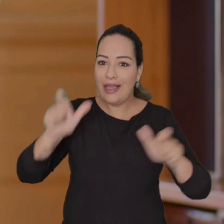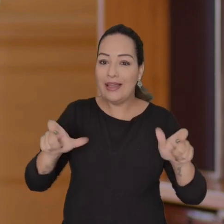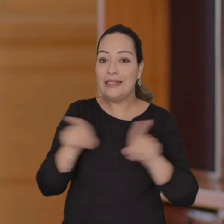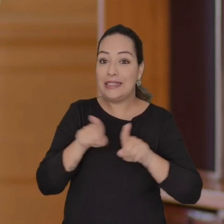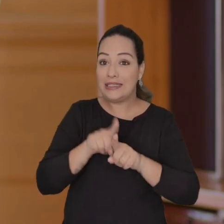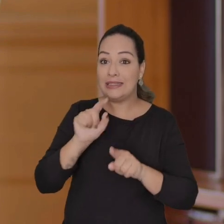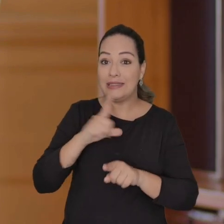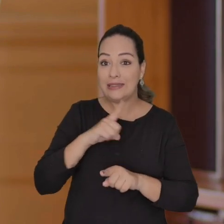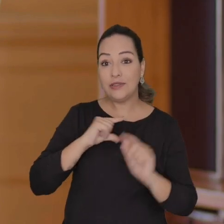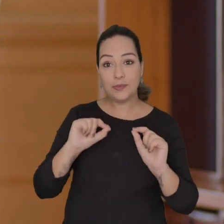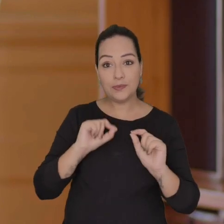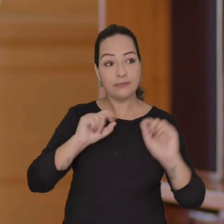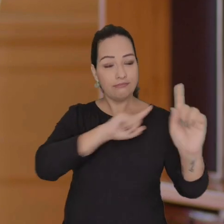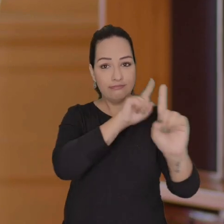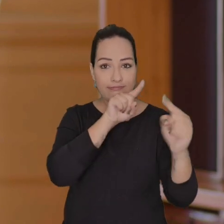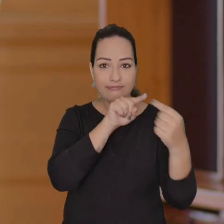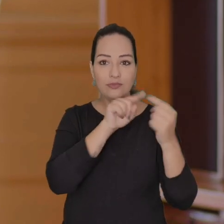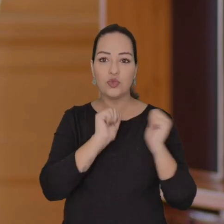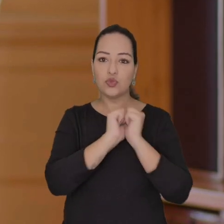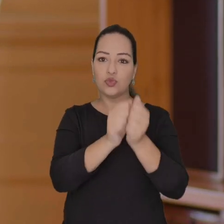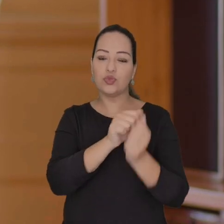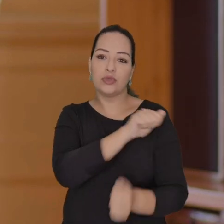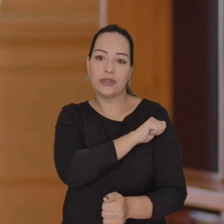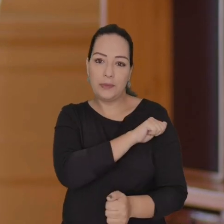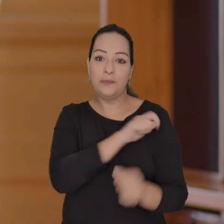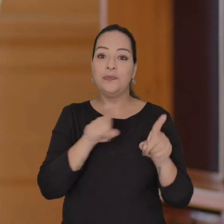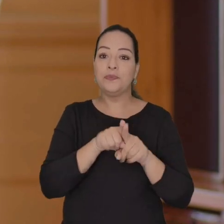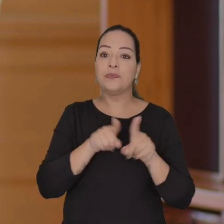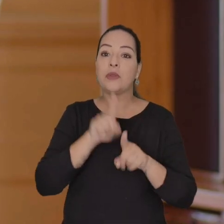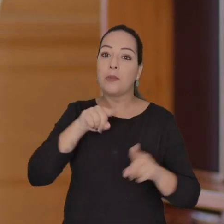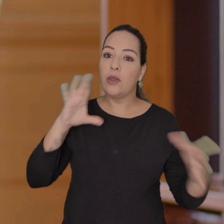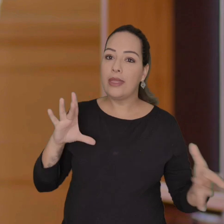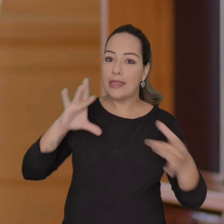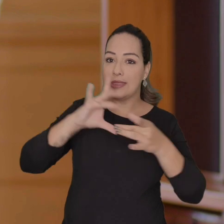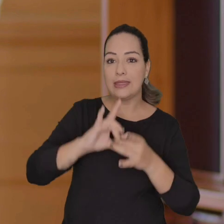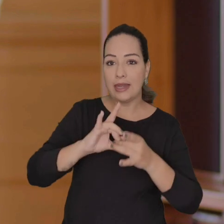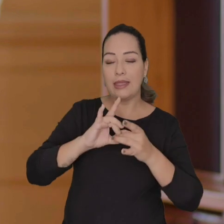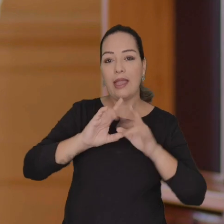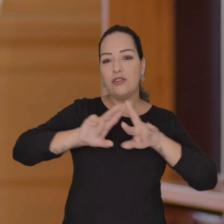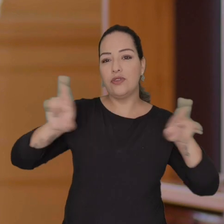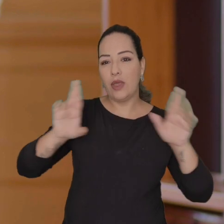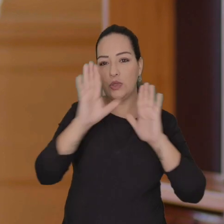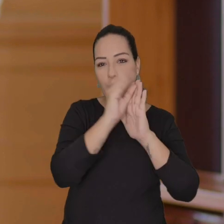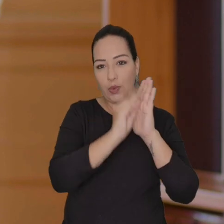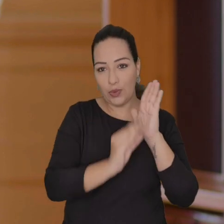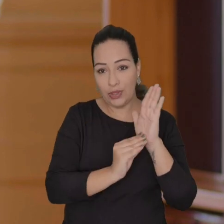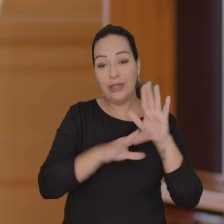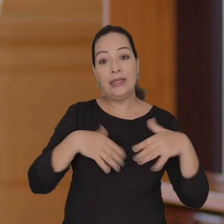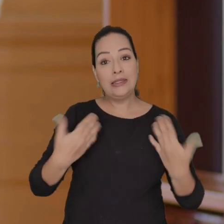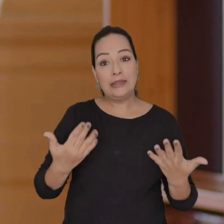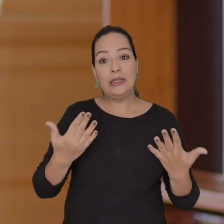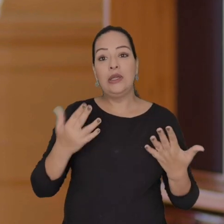de estabelecer ano a ano metas em relação a esses alunos e de integrar os diferentes